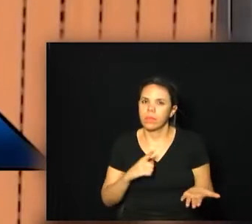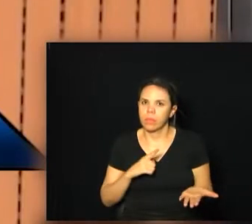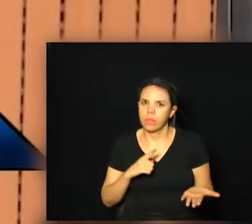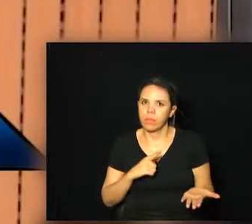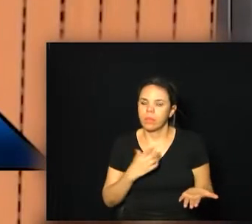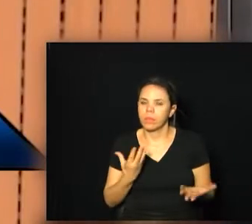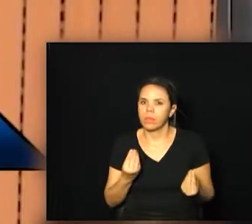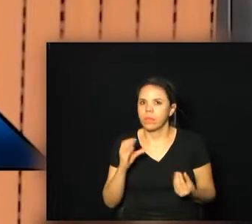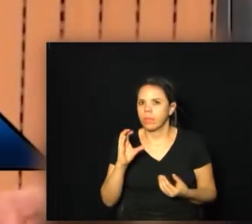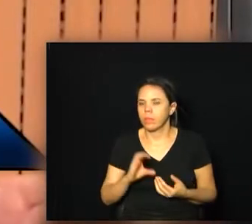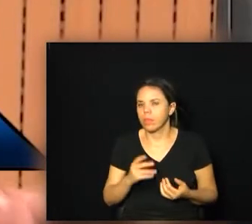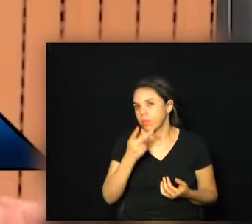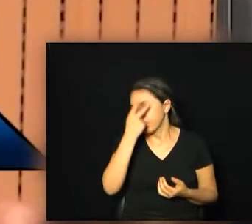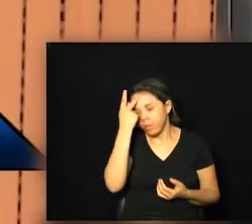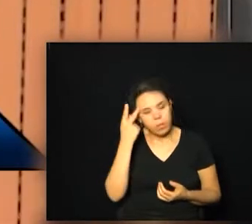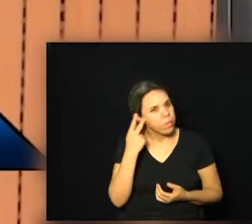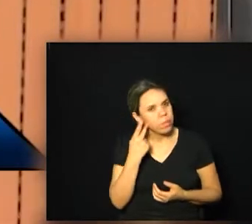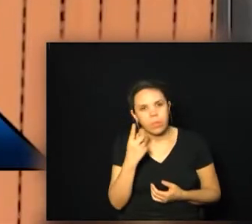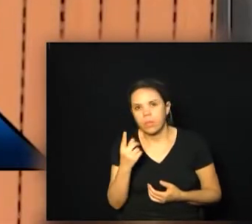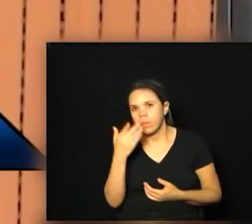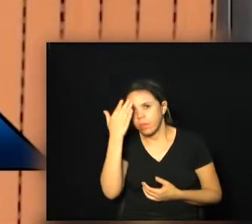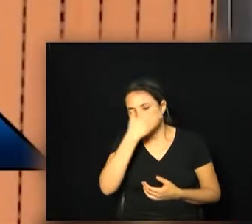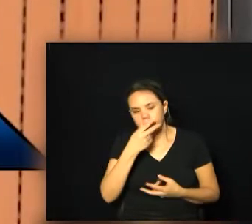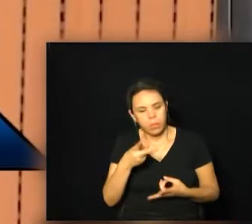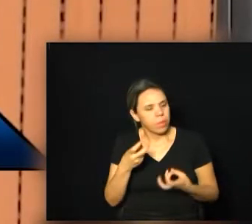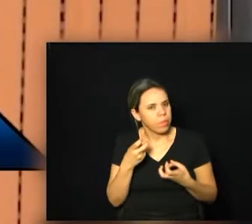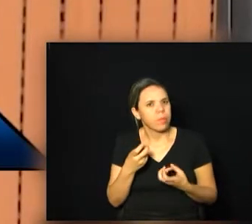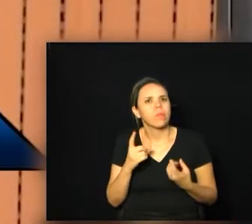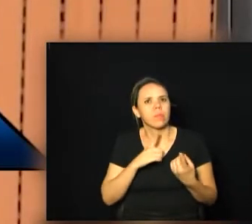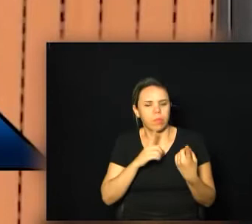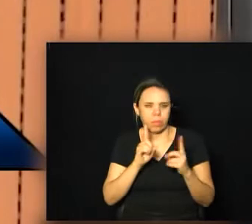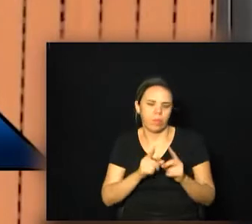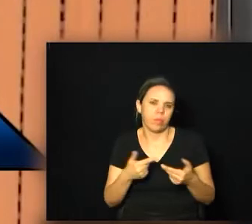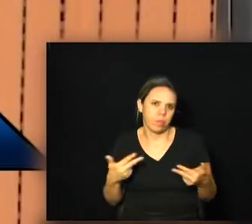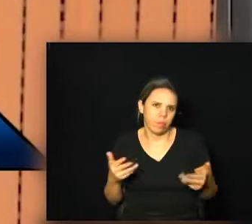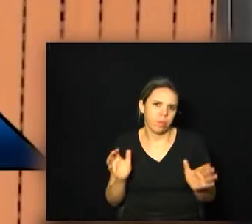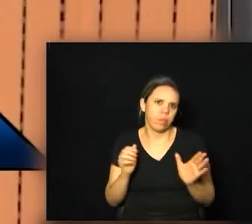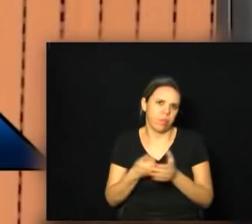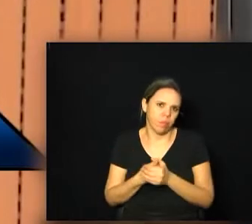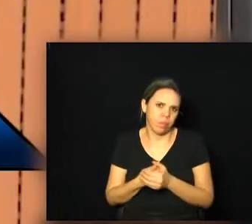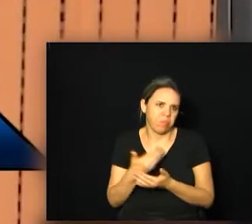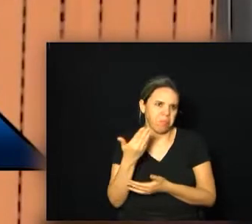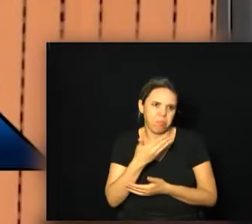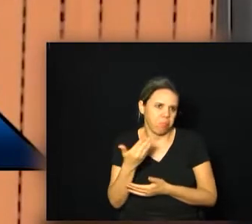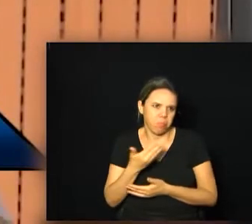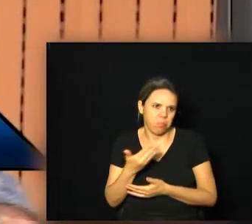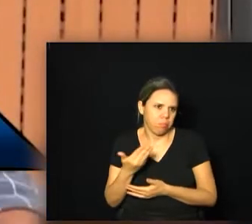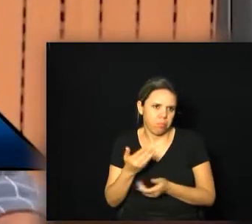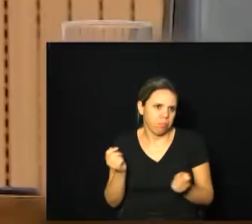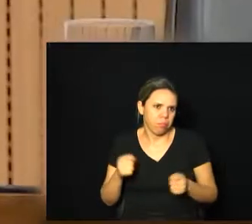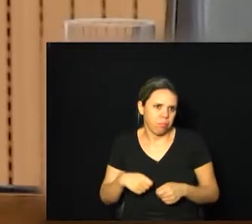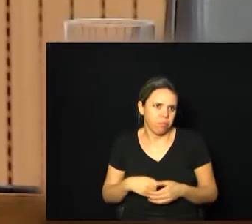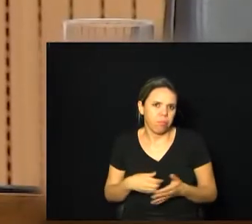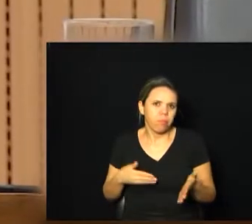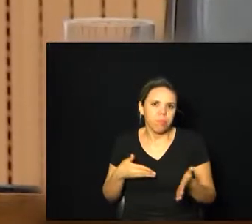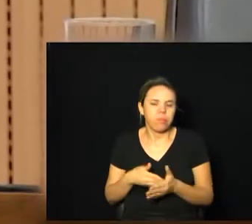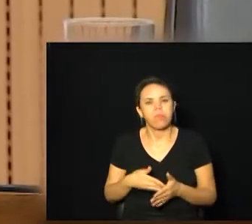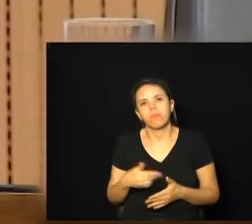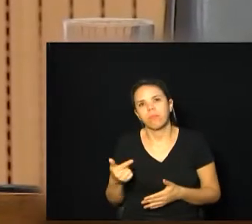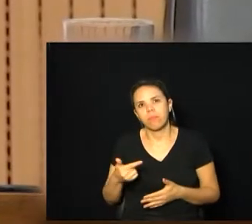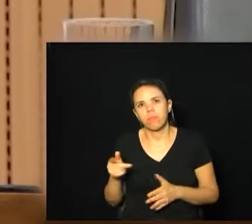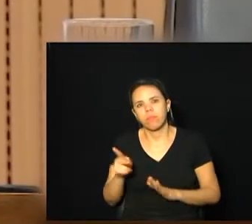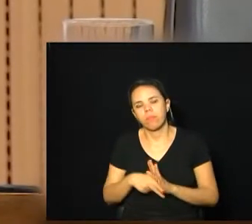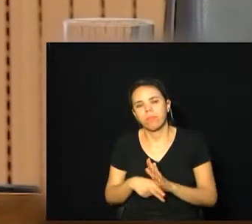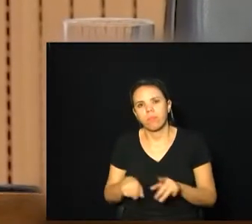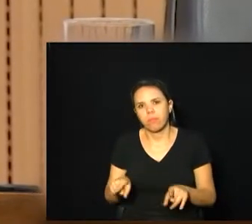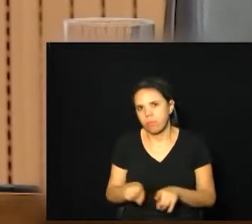muitos cidadãos que, embora não aparentam, são portadoras de outras deficiências incapacitantes. O segundo